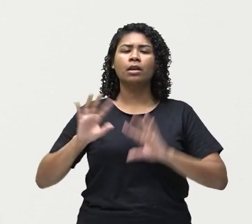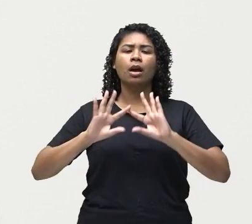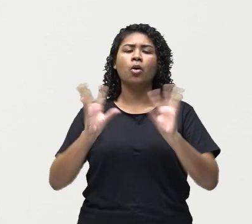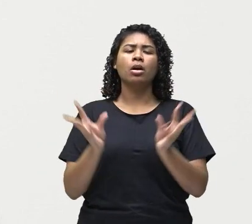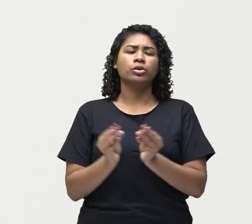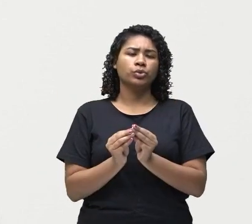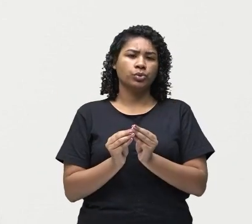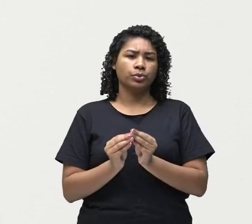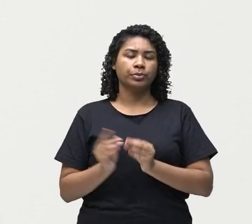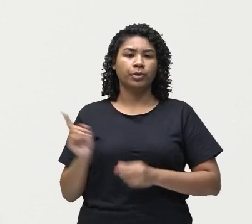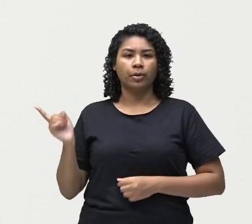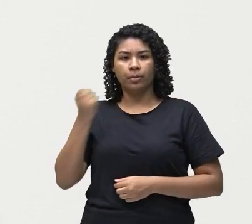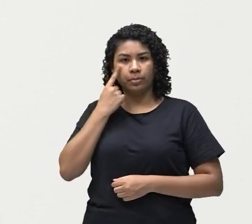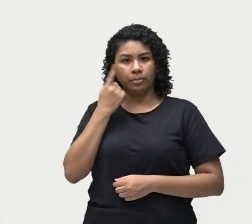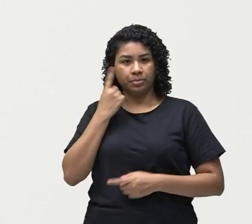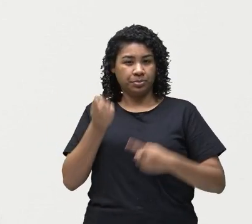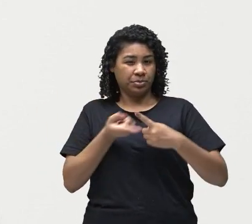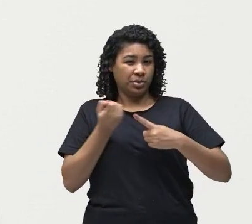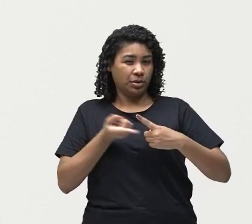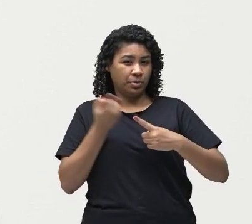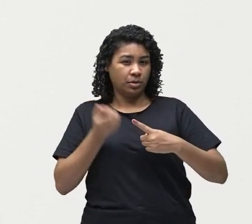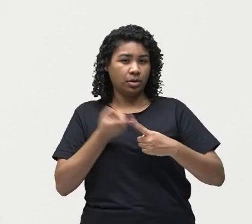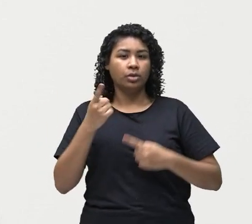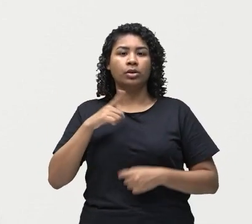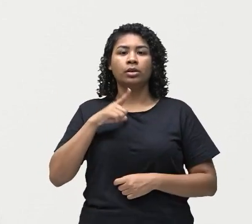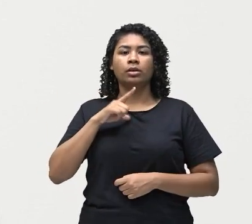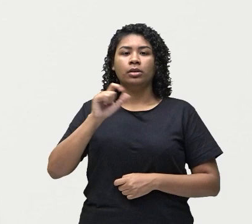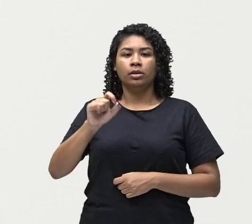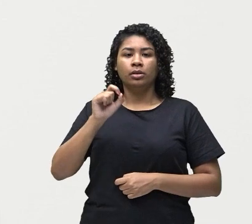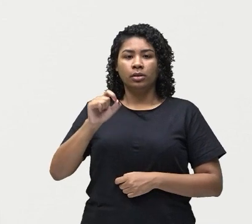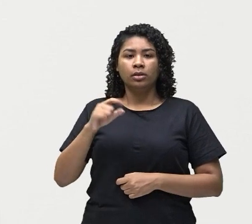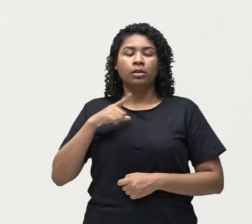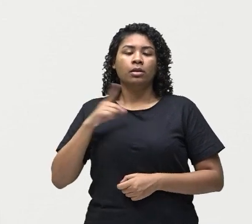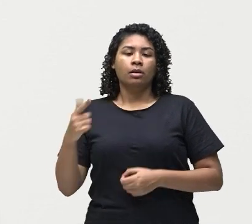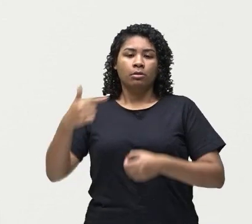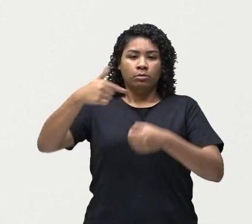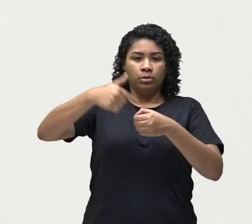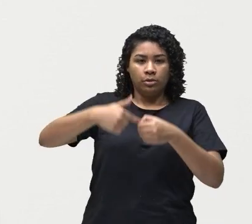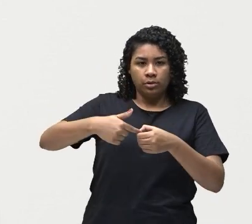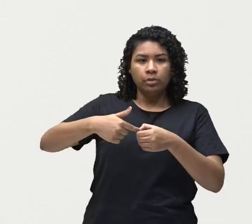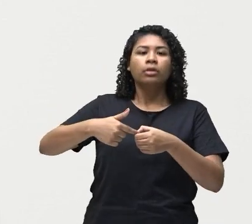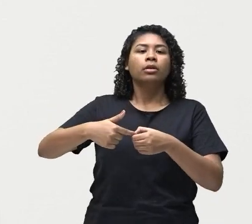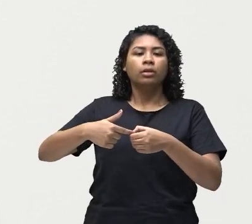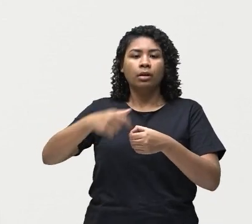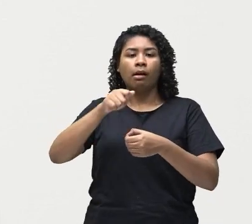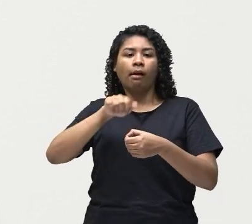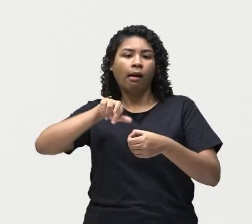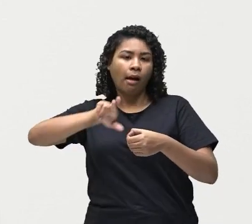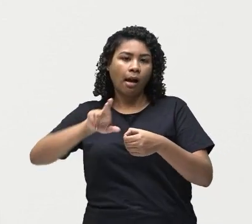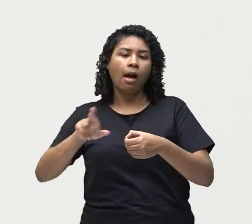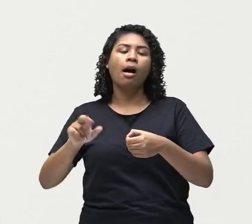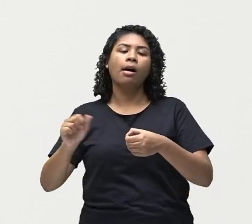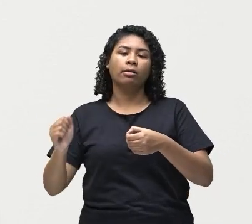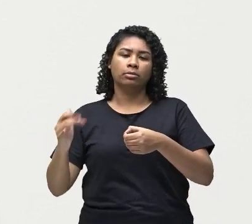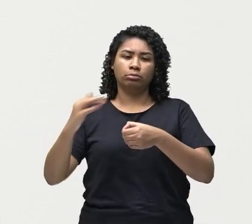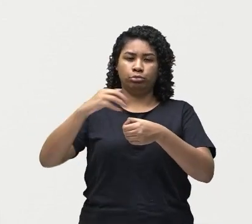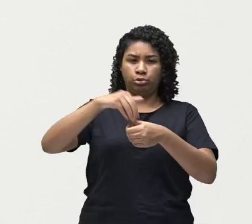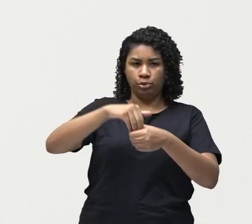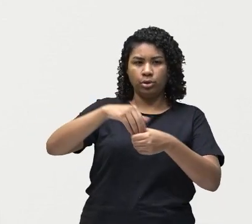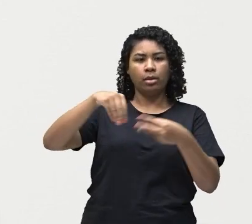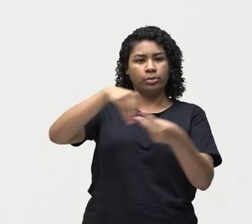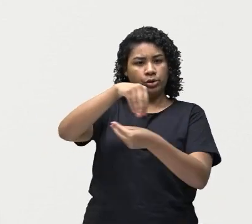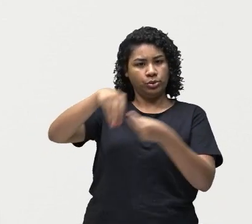primeiro tempo pistão desce ocorre a injeção da mistura segundo tempo